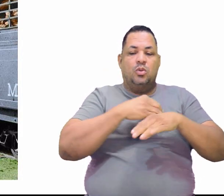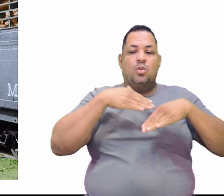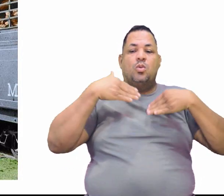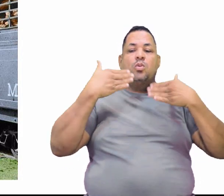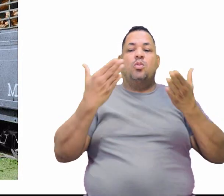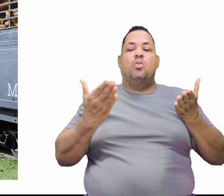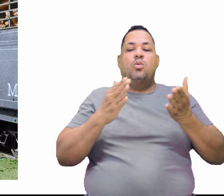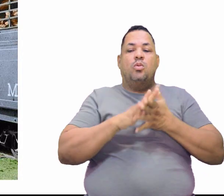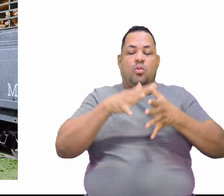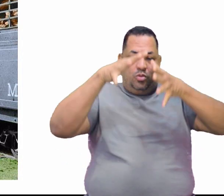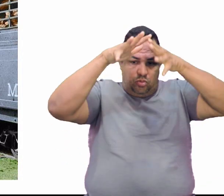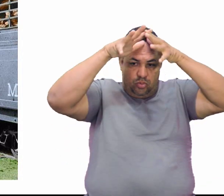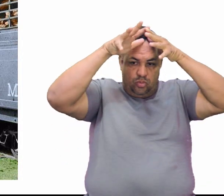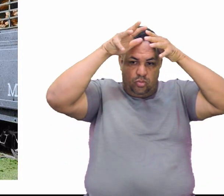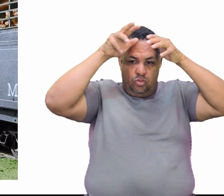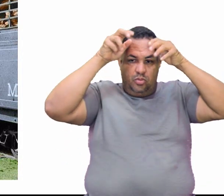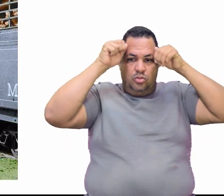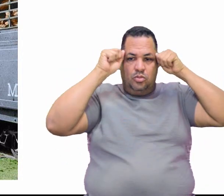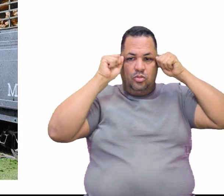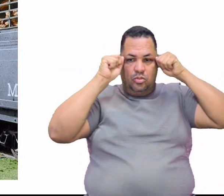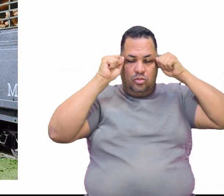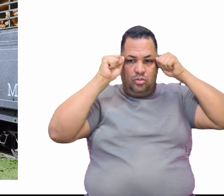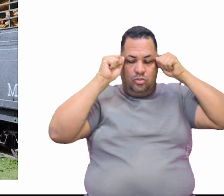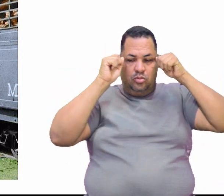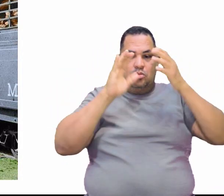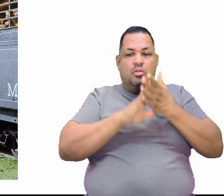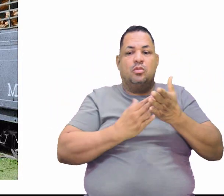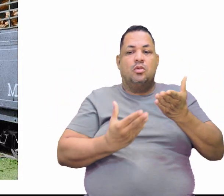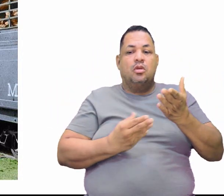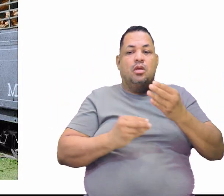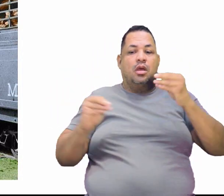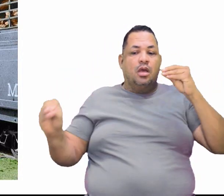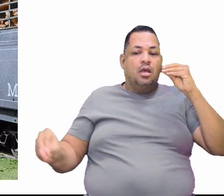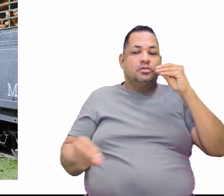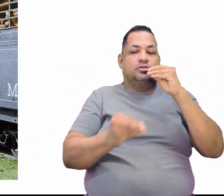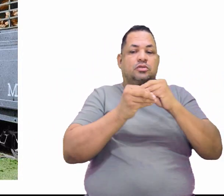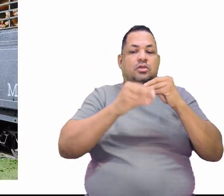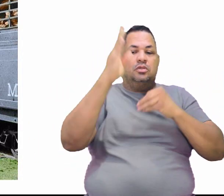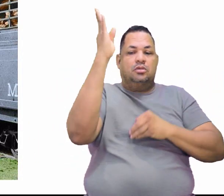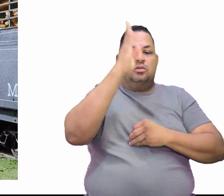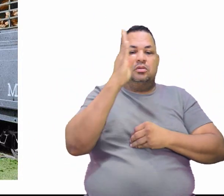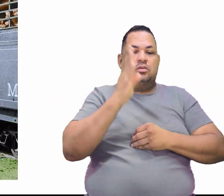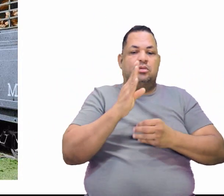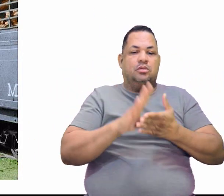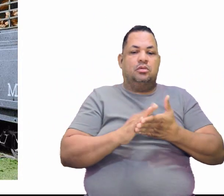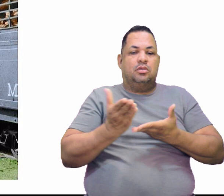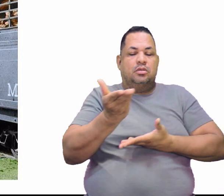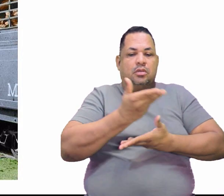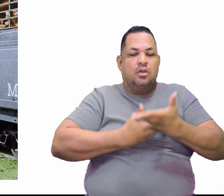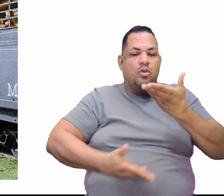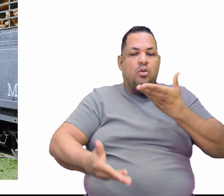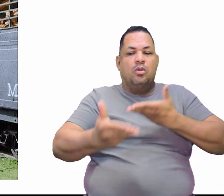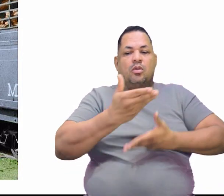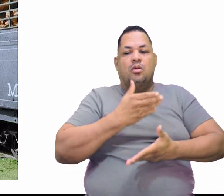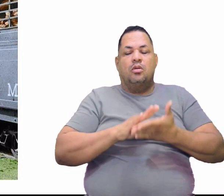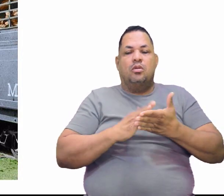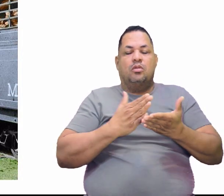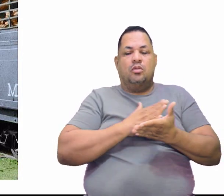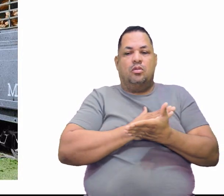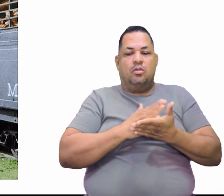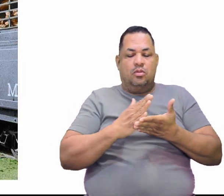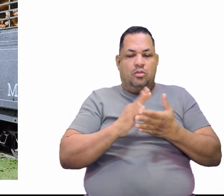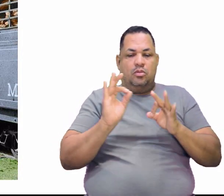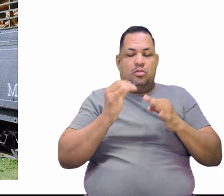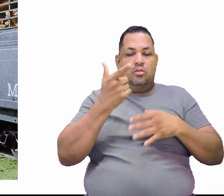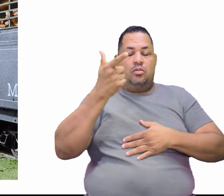Quando o Acre passa a fazer parte do Brasil e ele entra na negociação, aí